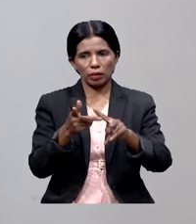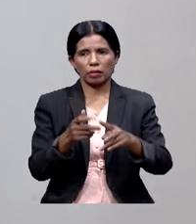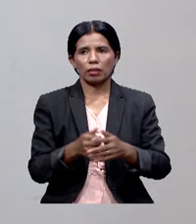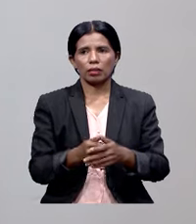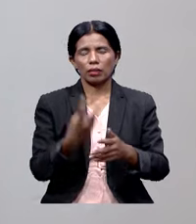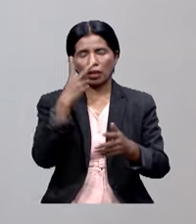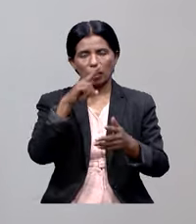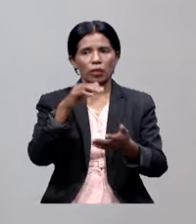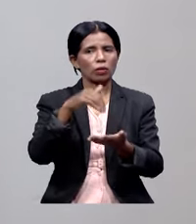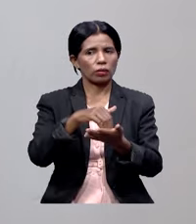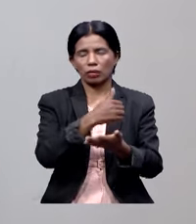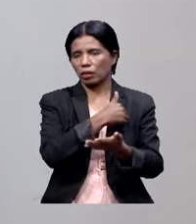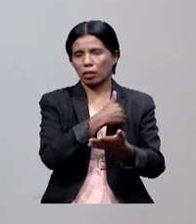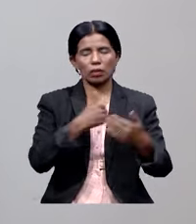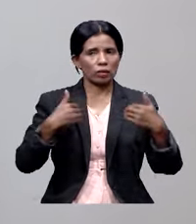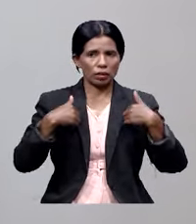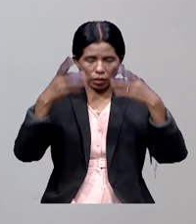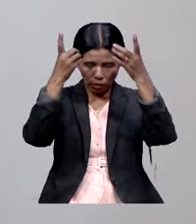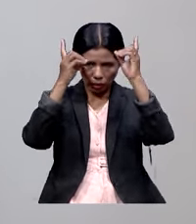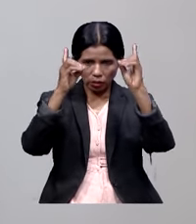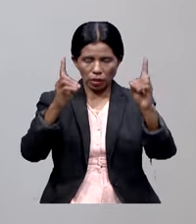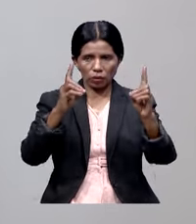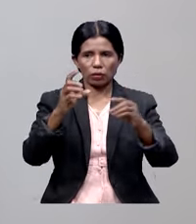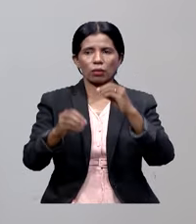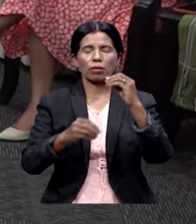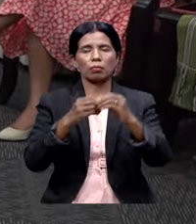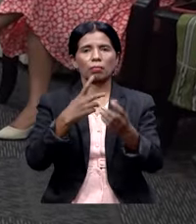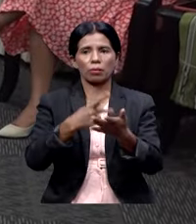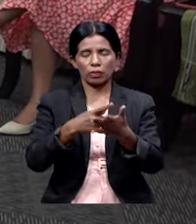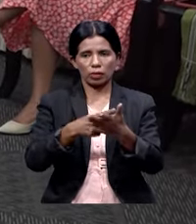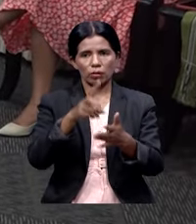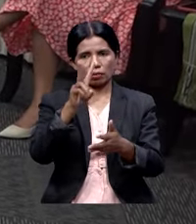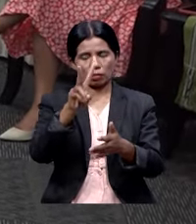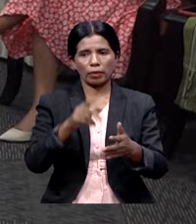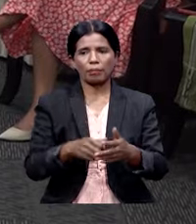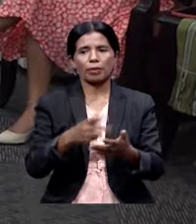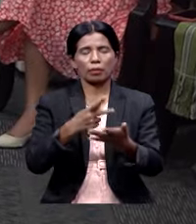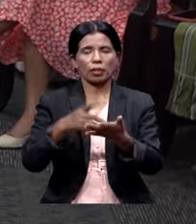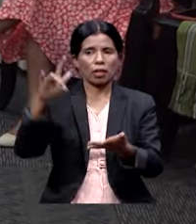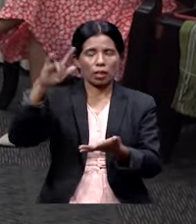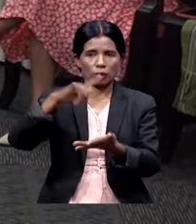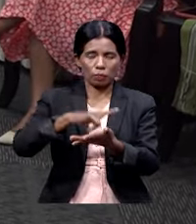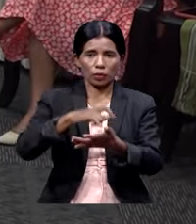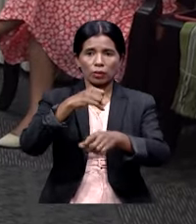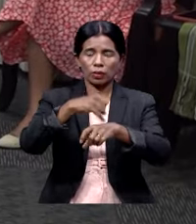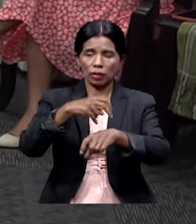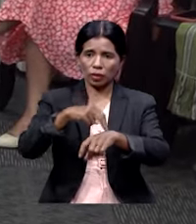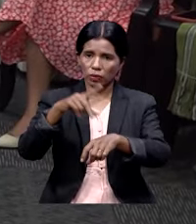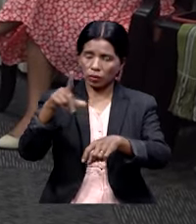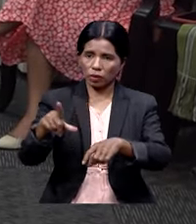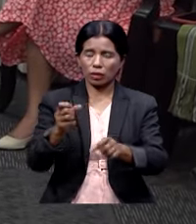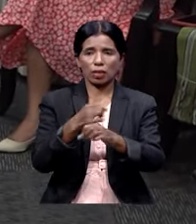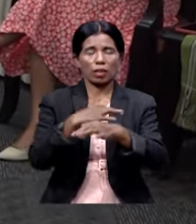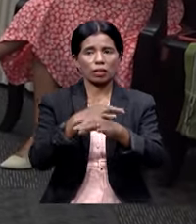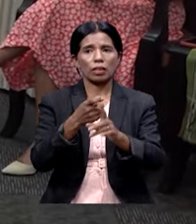toda a cidade, que é a decisão ainda, para o projeto. Né. Projeto Aeroporto Internacional Nicolau Lobato se reabilita